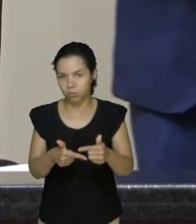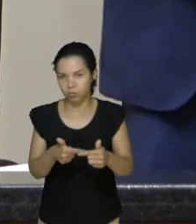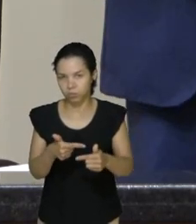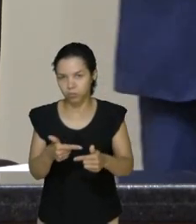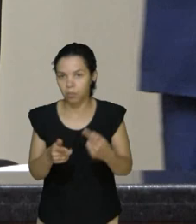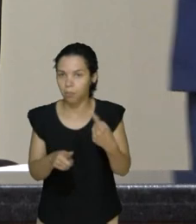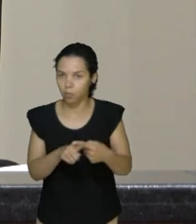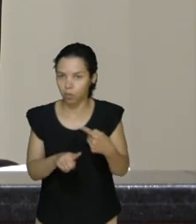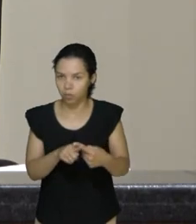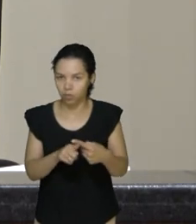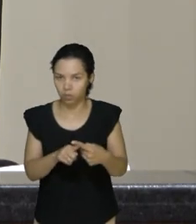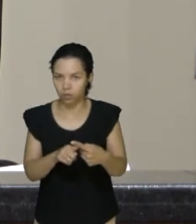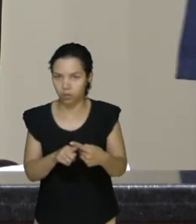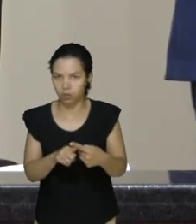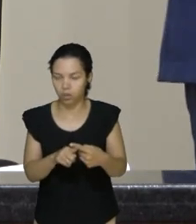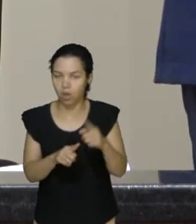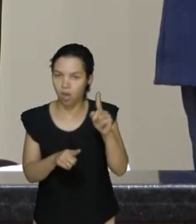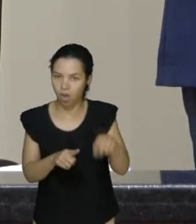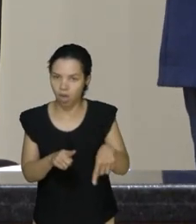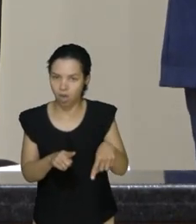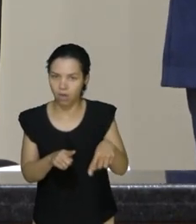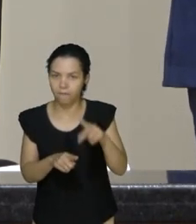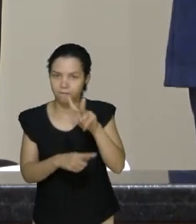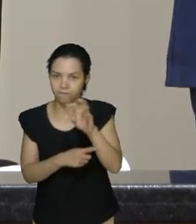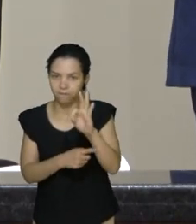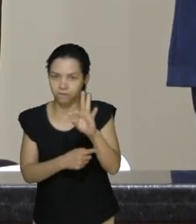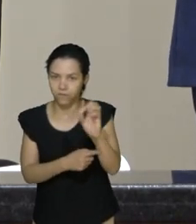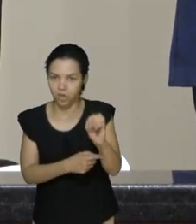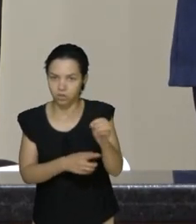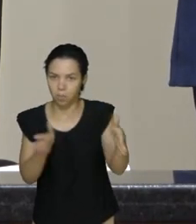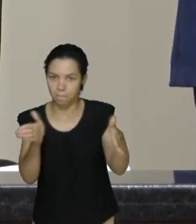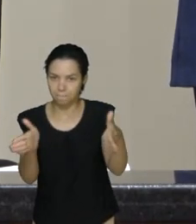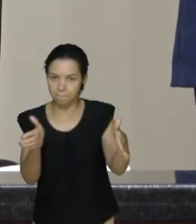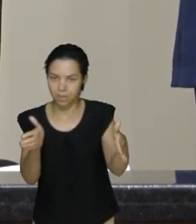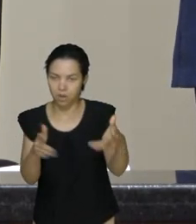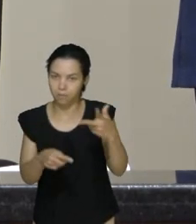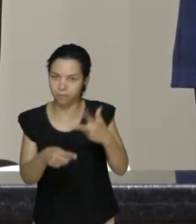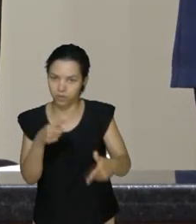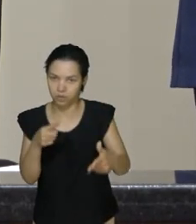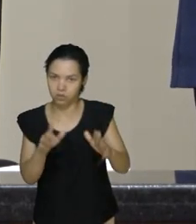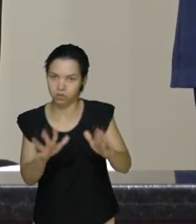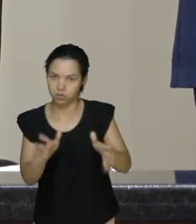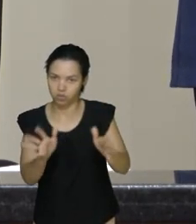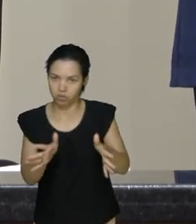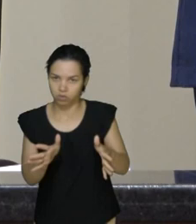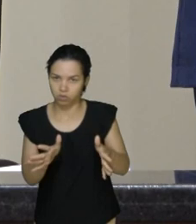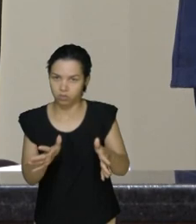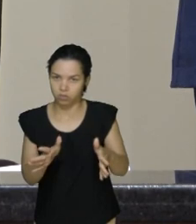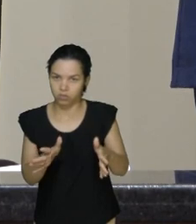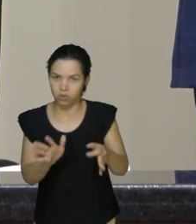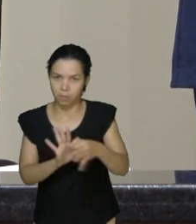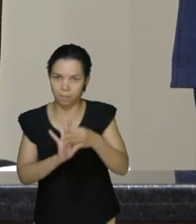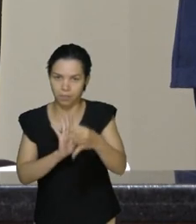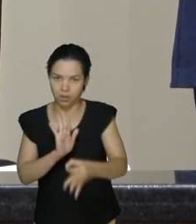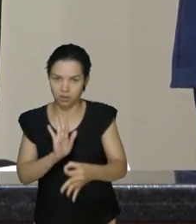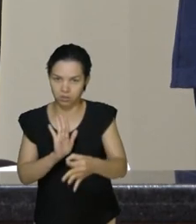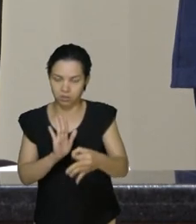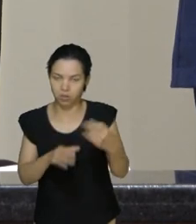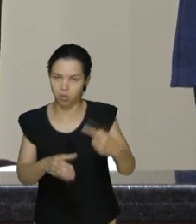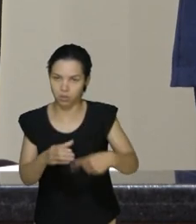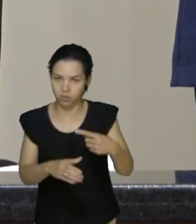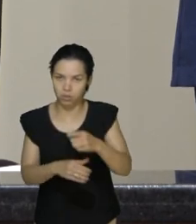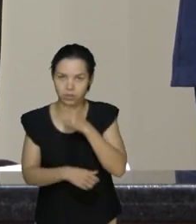porque são vetos que estão com seus prazos vencidos e ainda não tem o parecer das comissões.